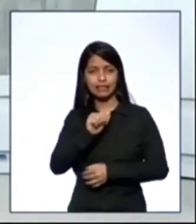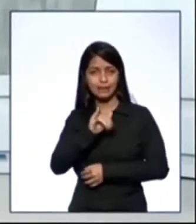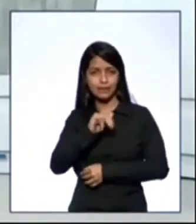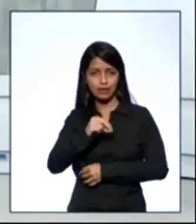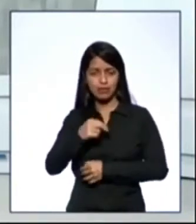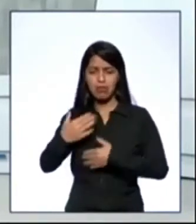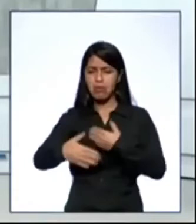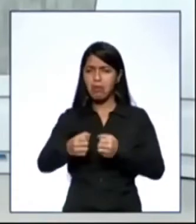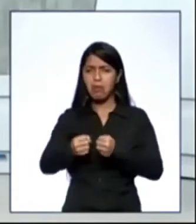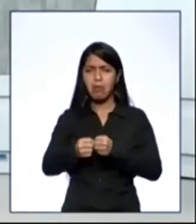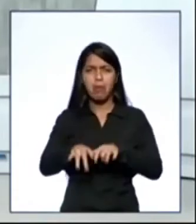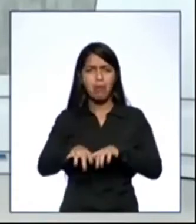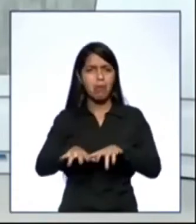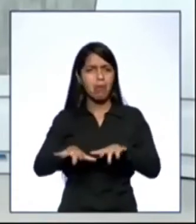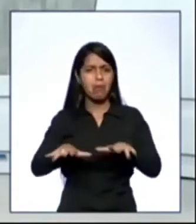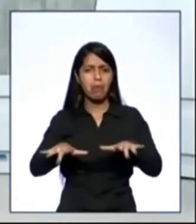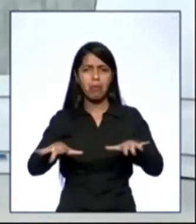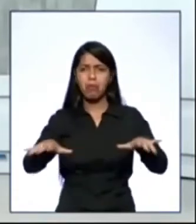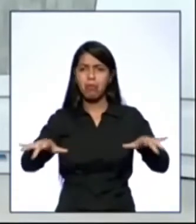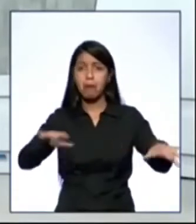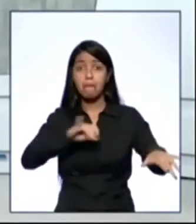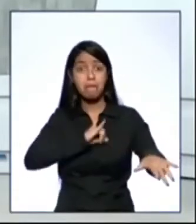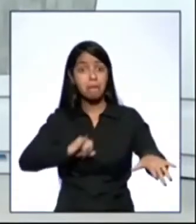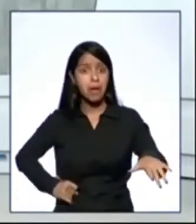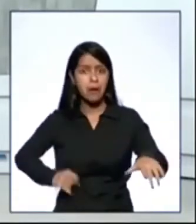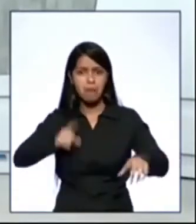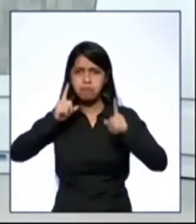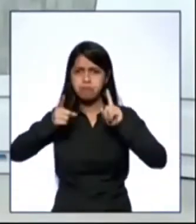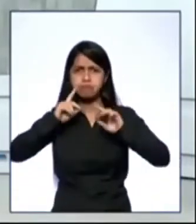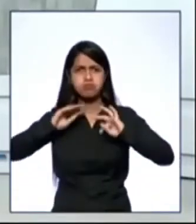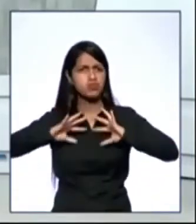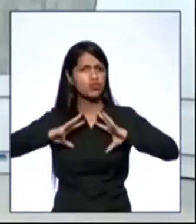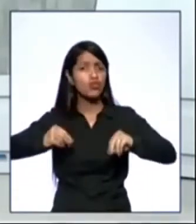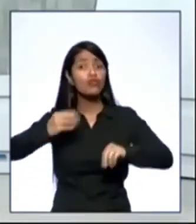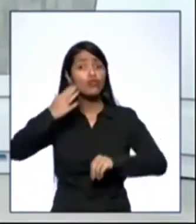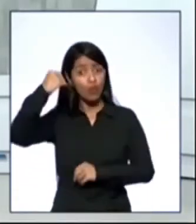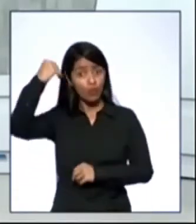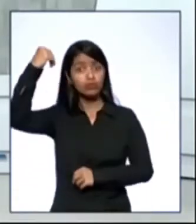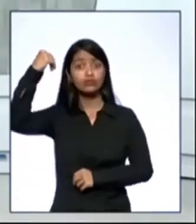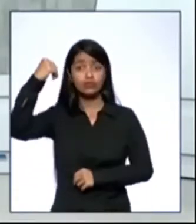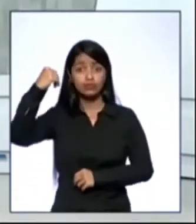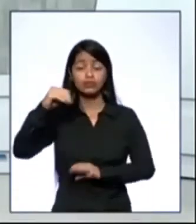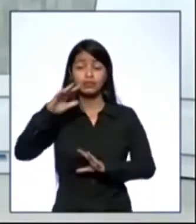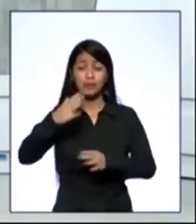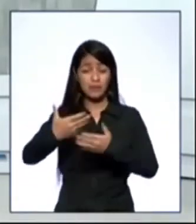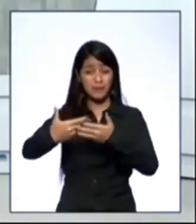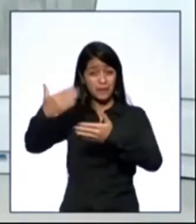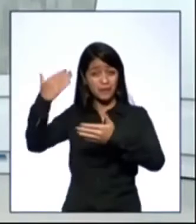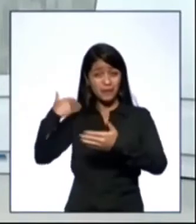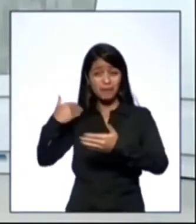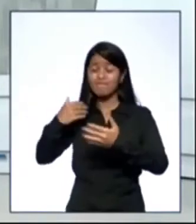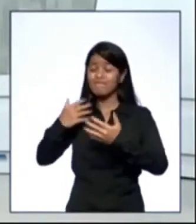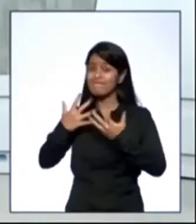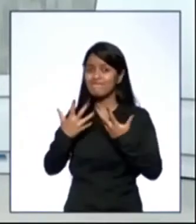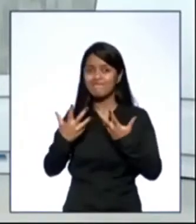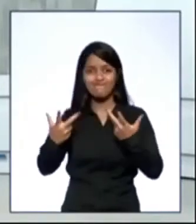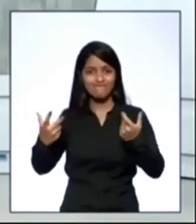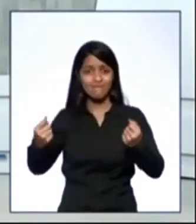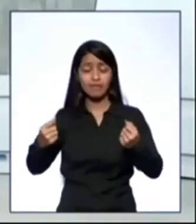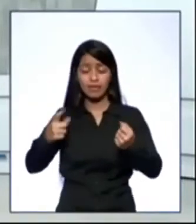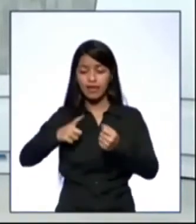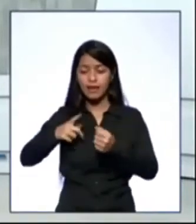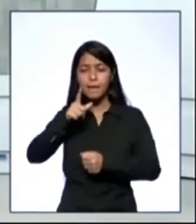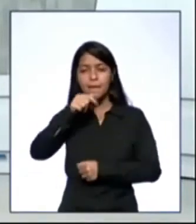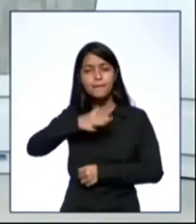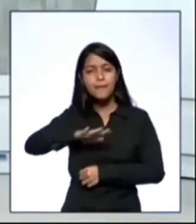dos maiores impérios da história da humanidade. E no mundo antigo é mais incrível ainda, tudo bem? Um território gigante no entorno do mar Mediterrâneo,